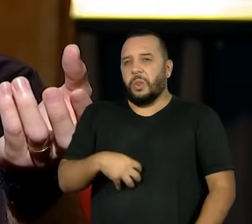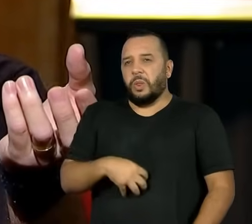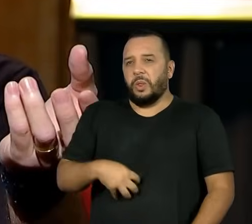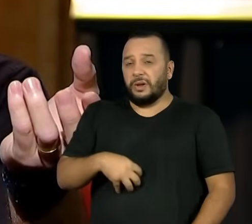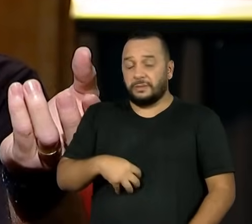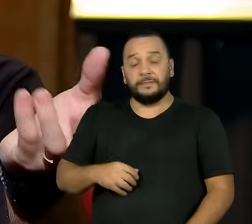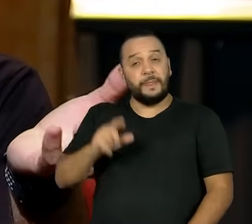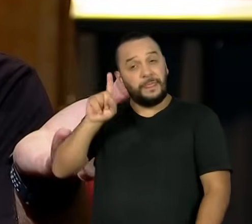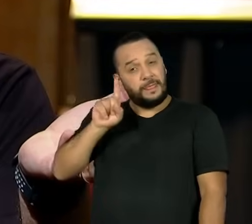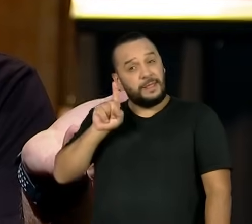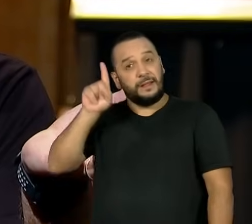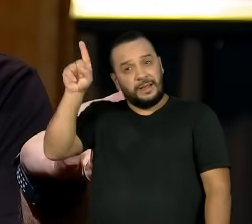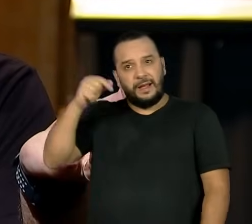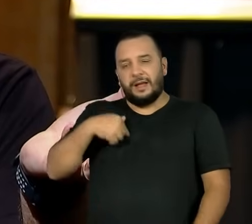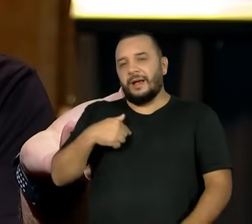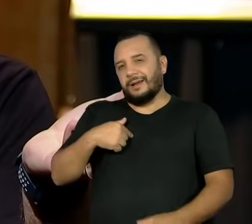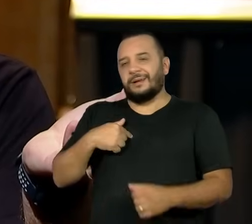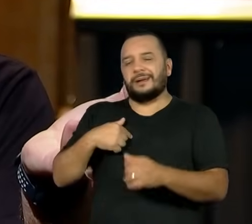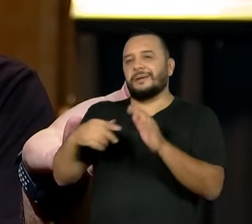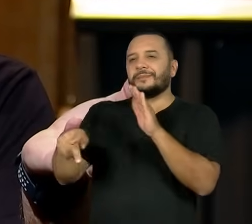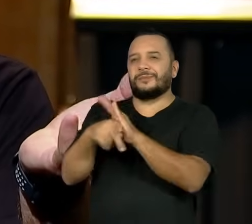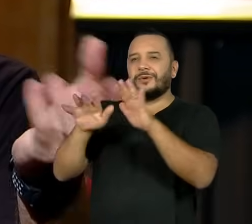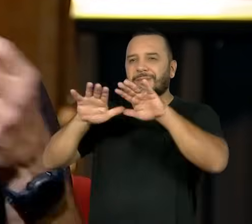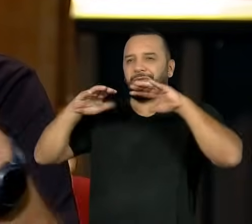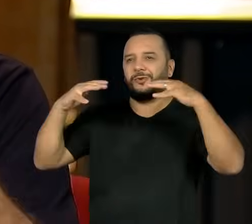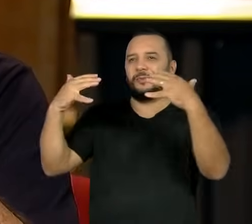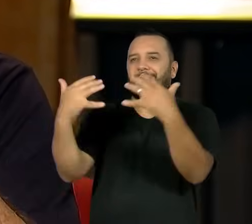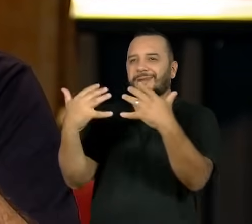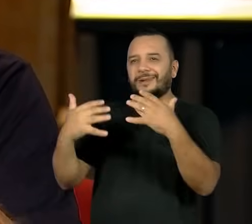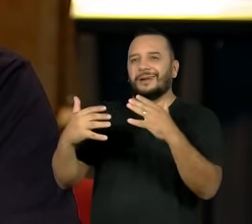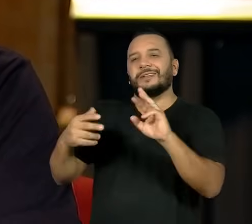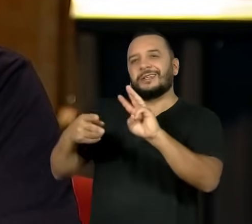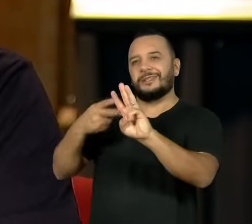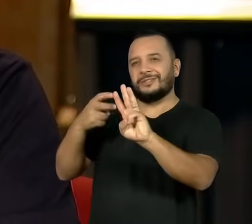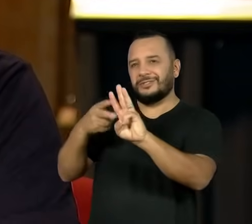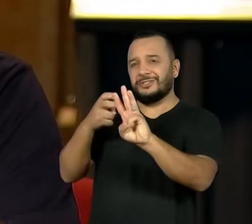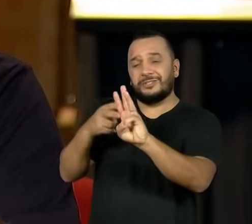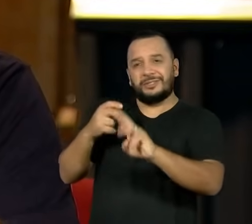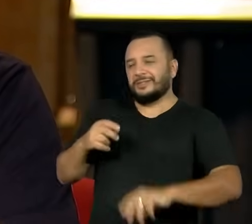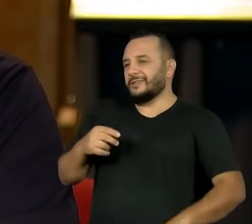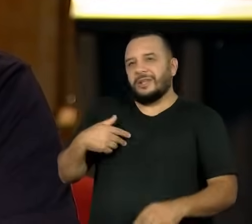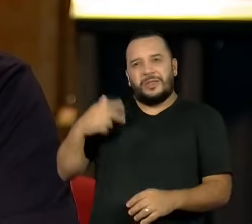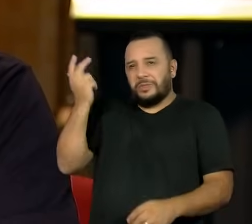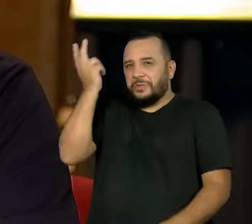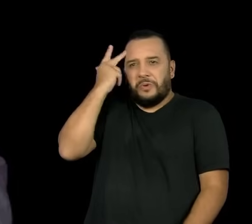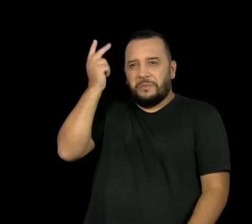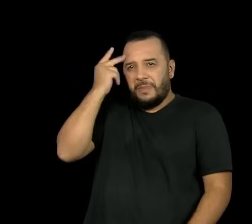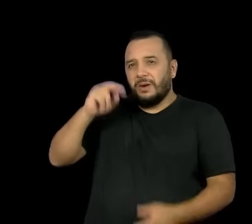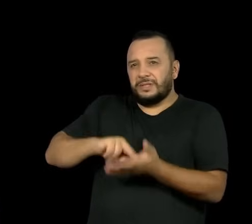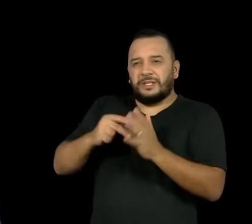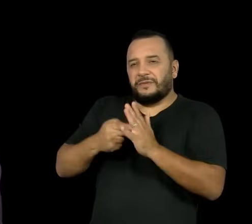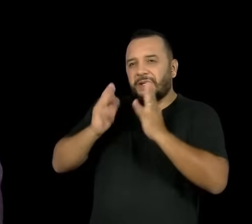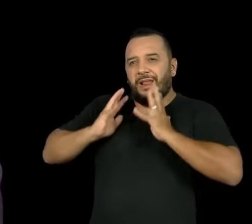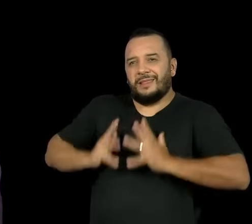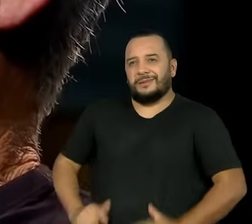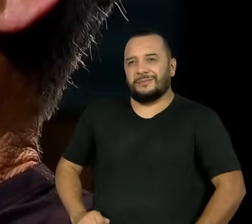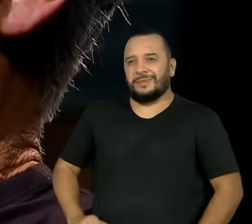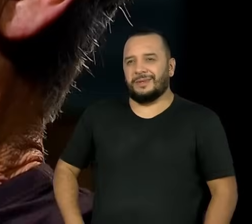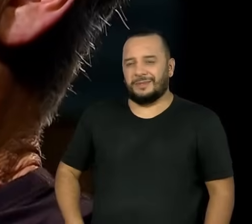comunidades tradicionais, isso não é tido como um efeito adverso. É um efeito de purga, de limpeza. De